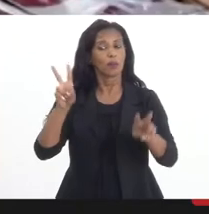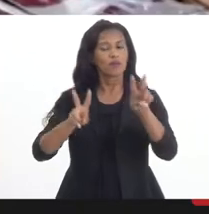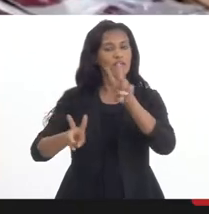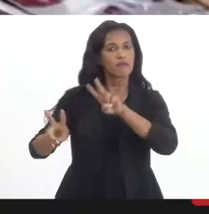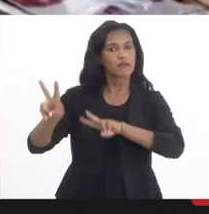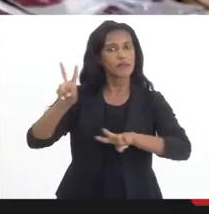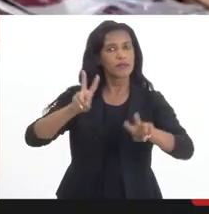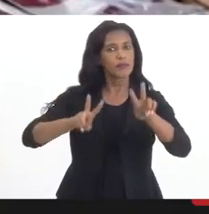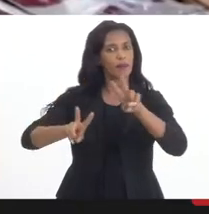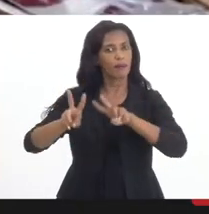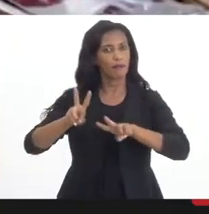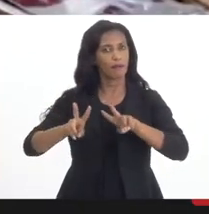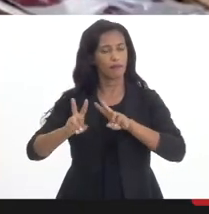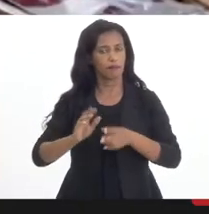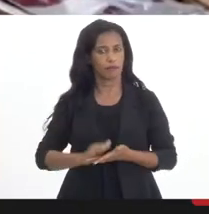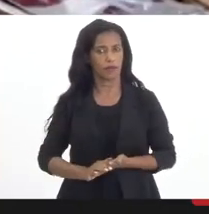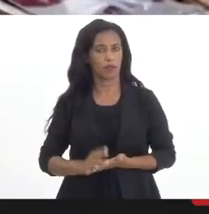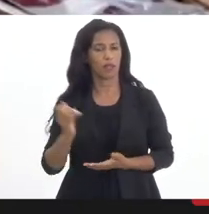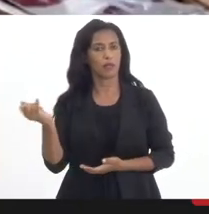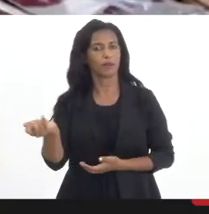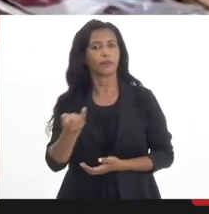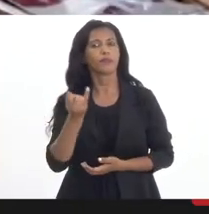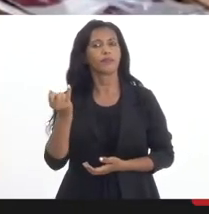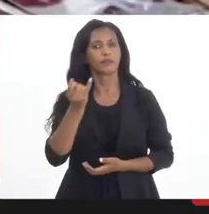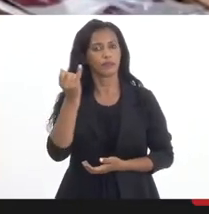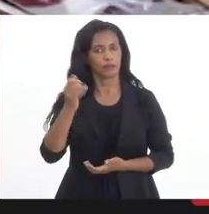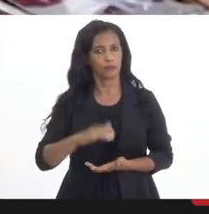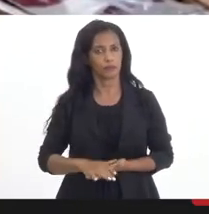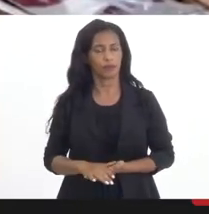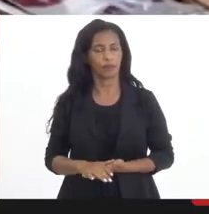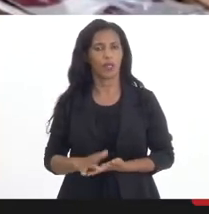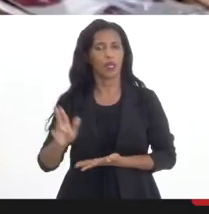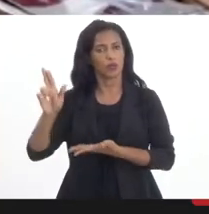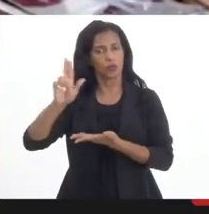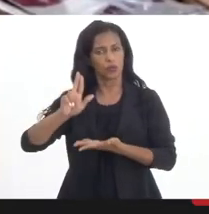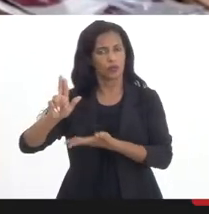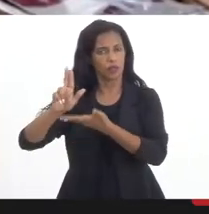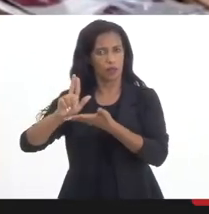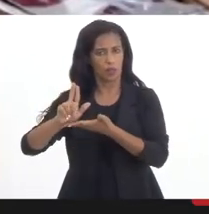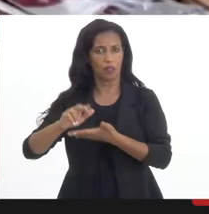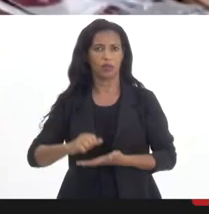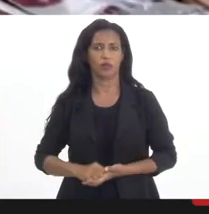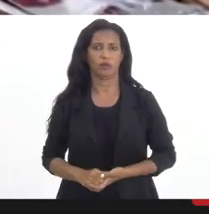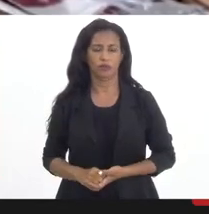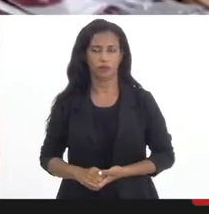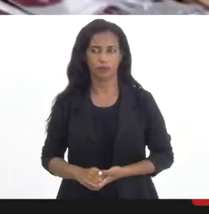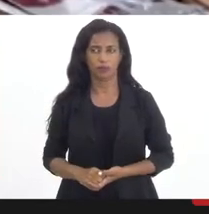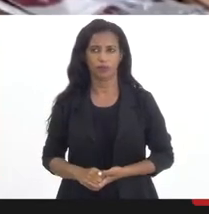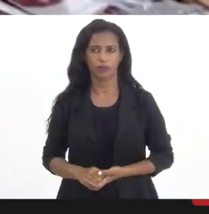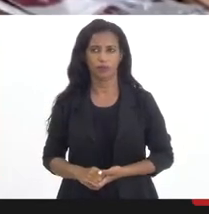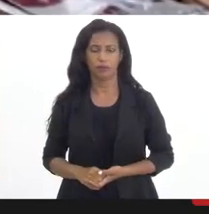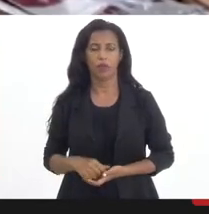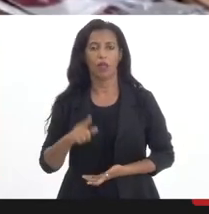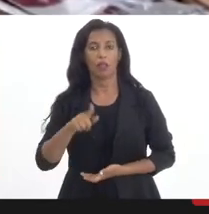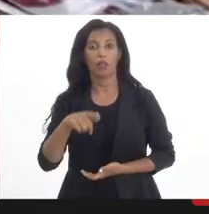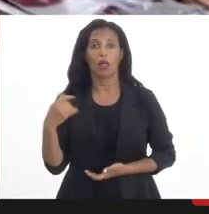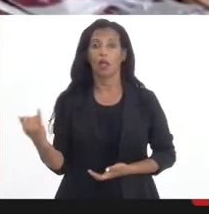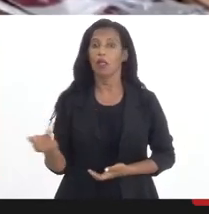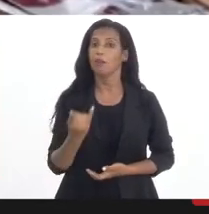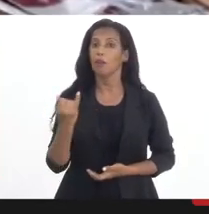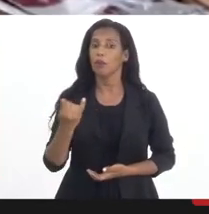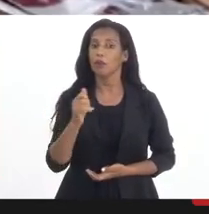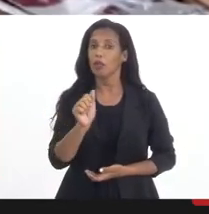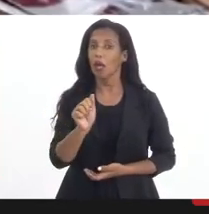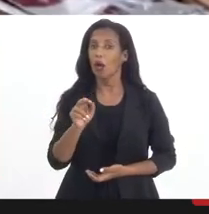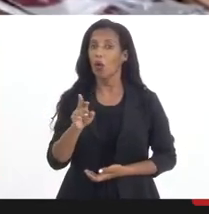clara da relevância das universidades, da importância da